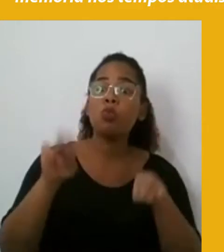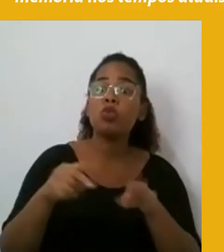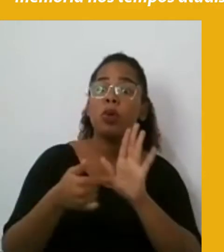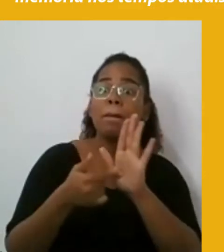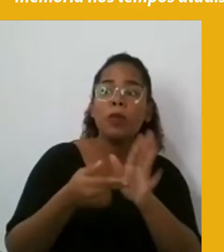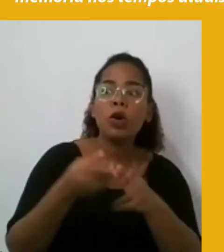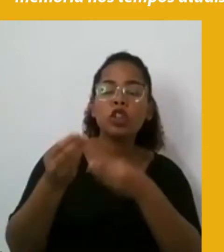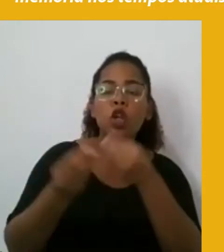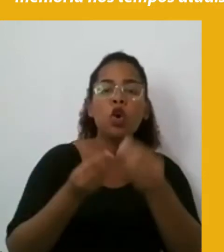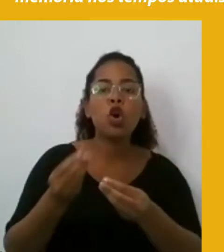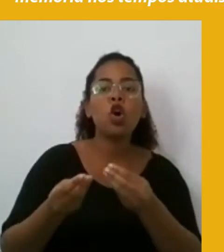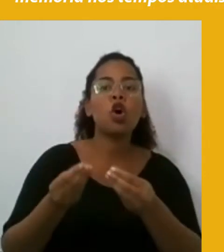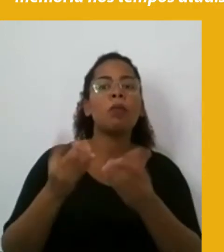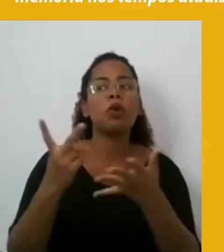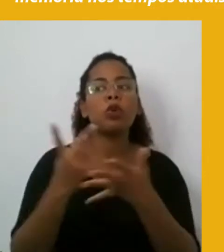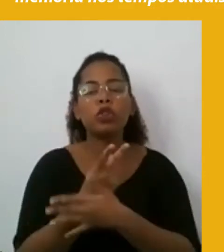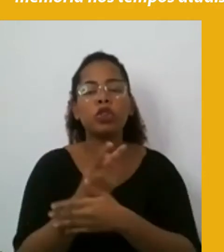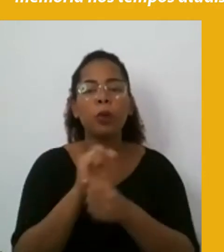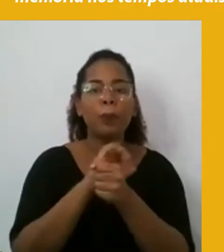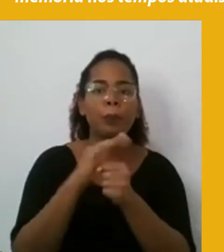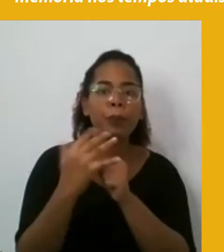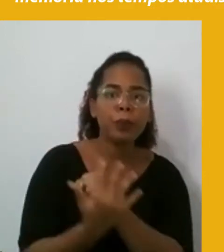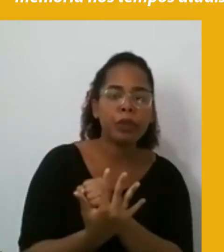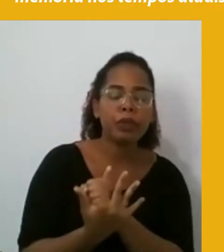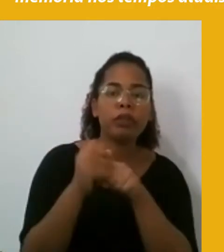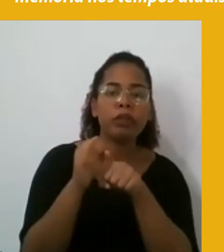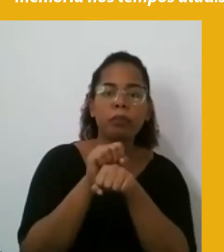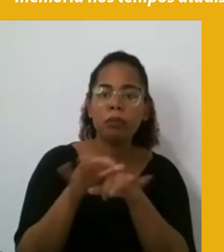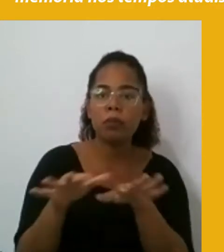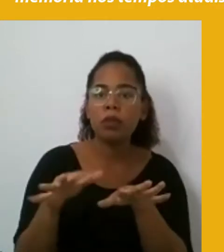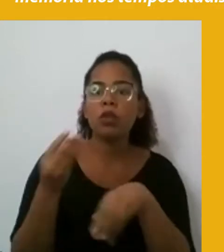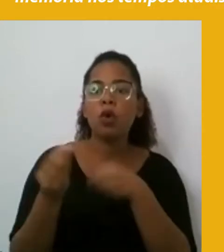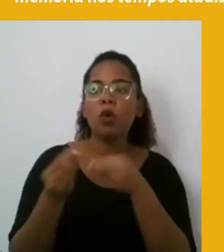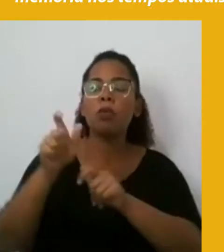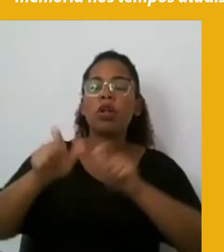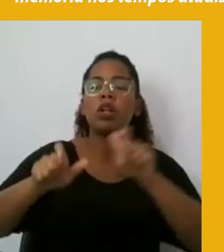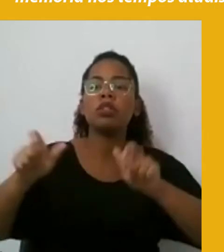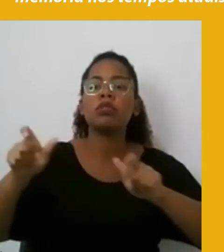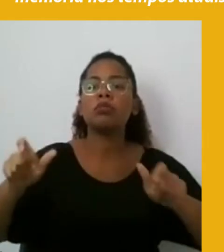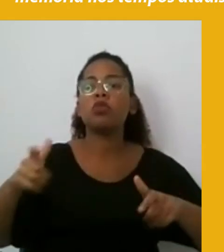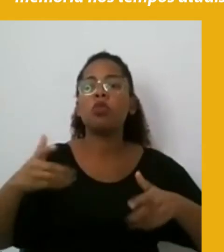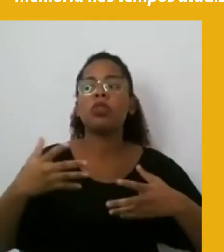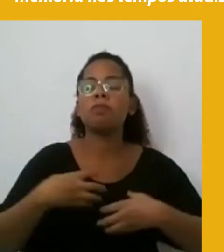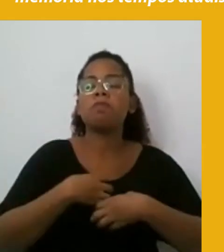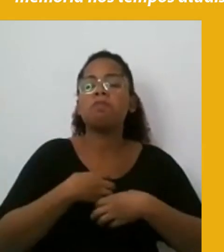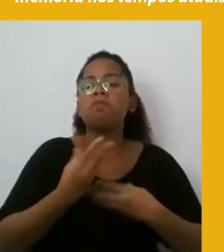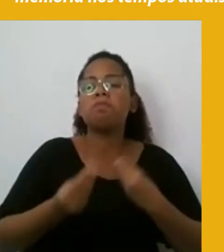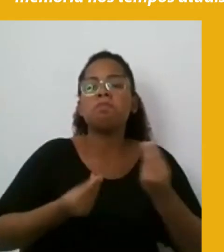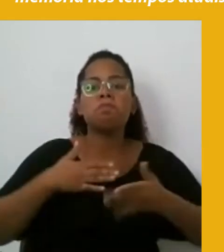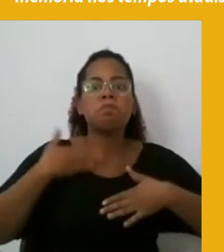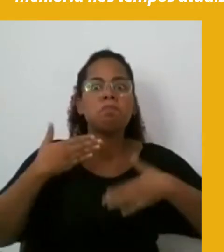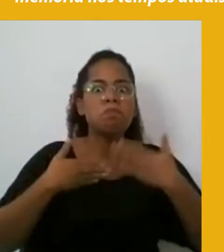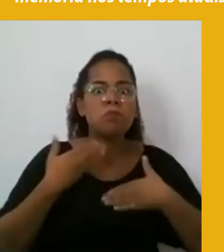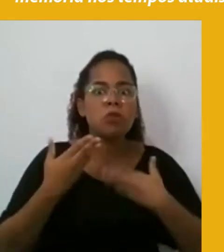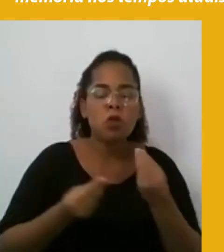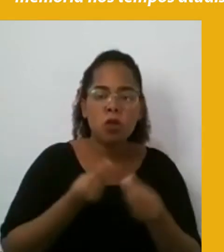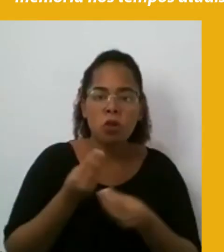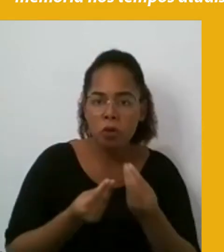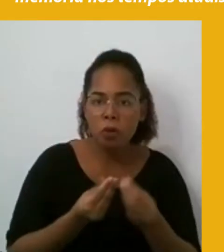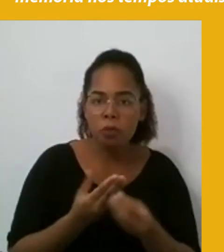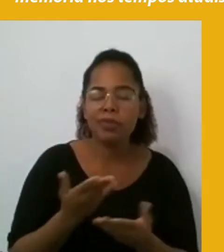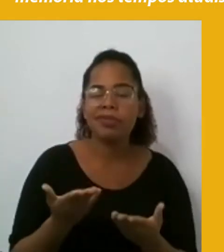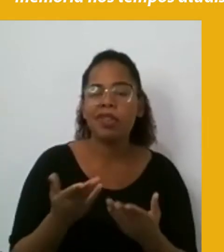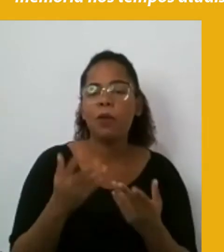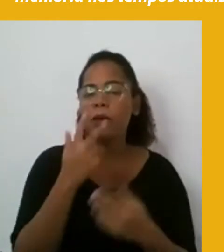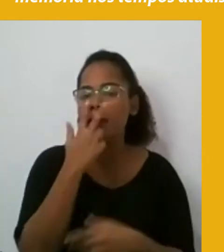ser, né? Ao mesmo tempo que tem que nos promover esse encontro, essa mistura de possibilidades, para que a gente aumente a